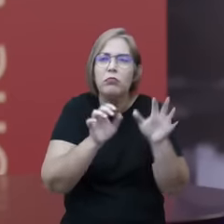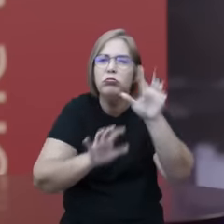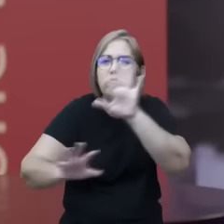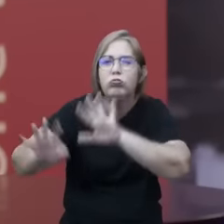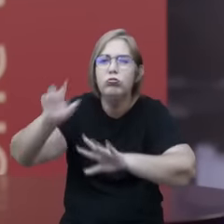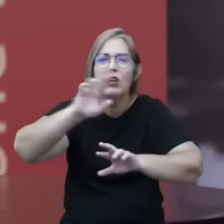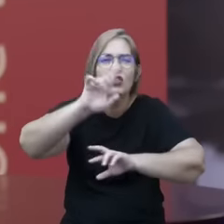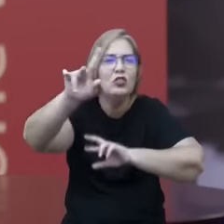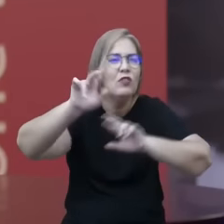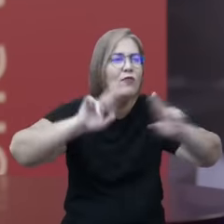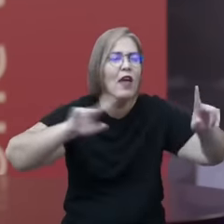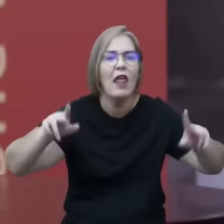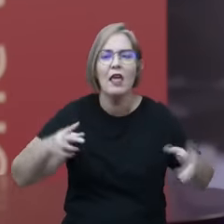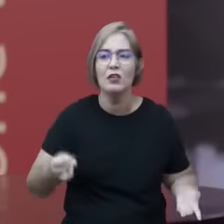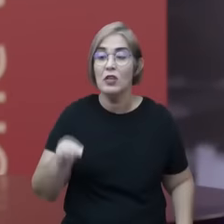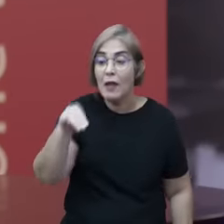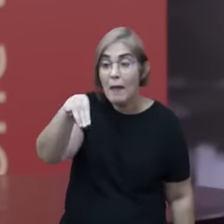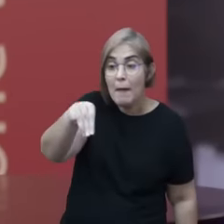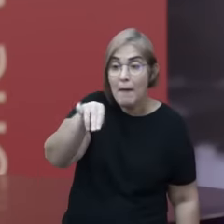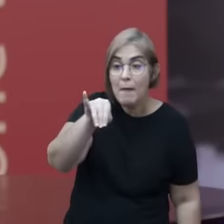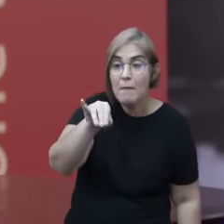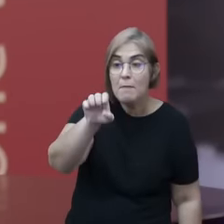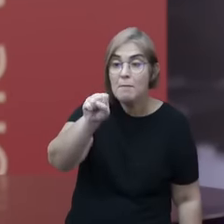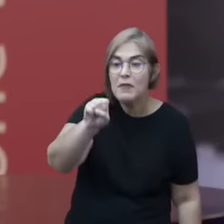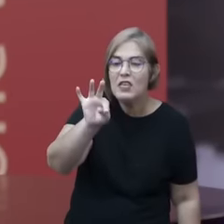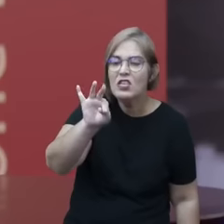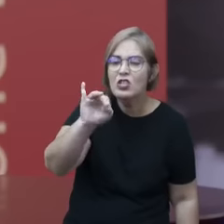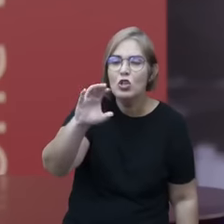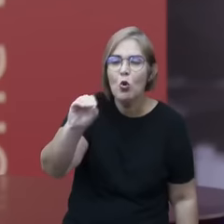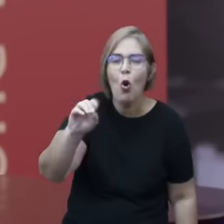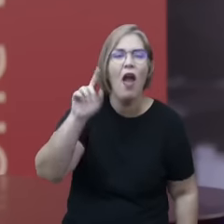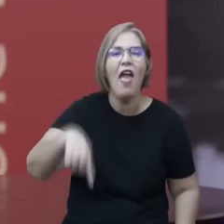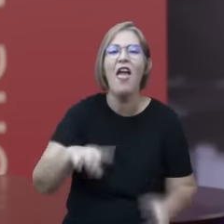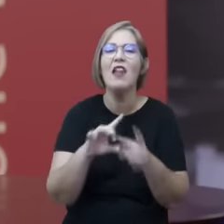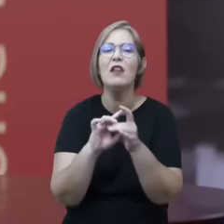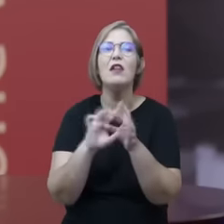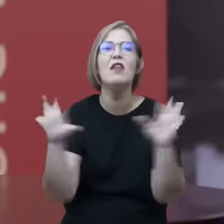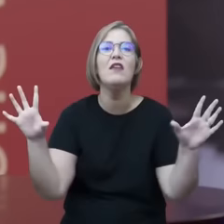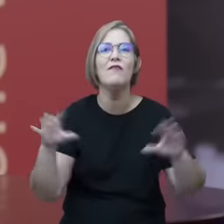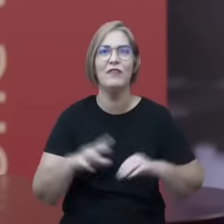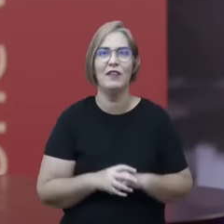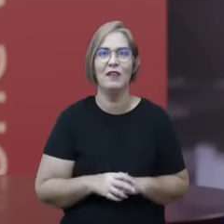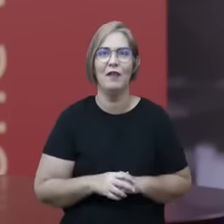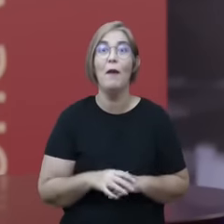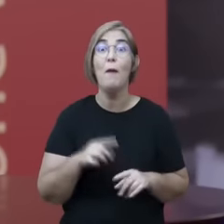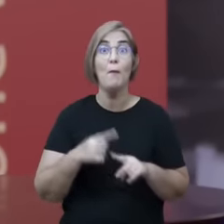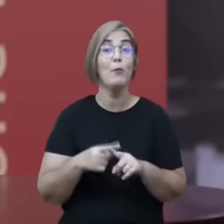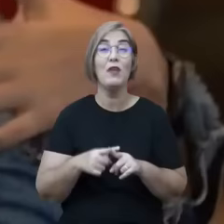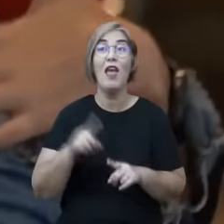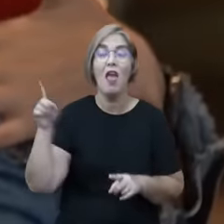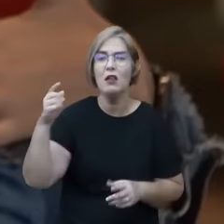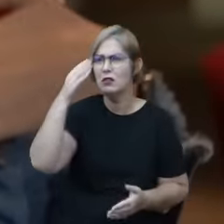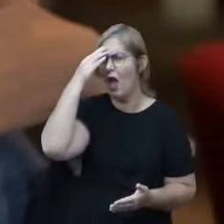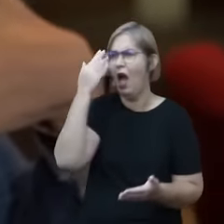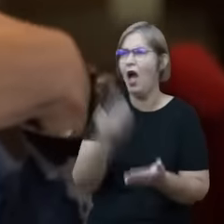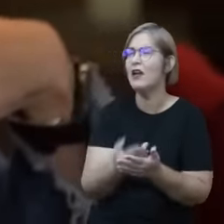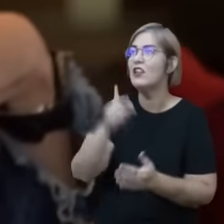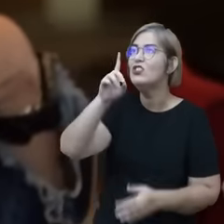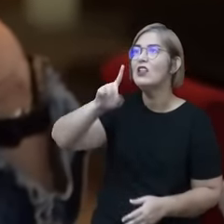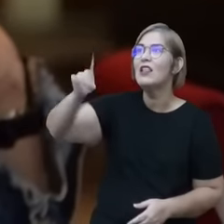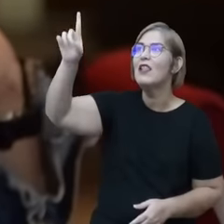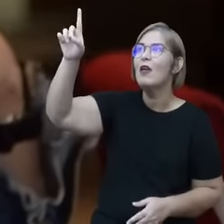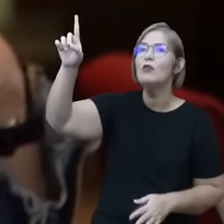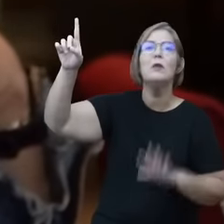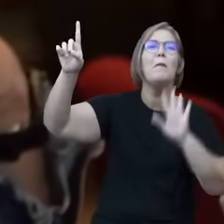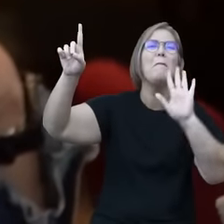totalmente livres, diz o caminho. Porque eles mergulharam em Deus. Eles não eles